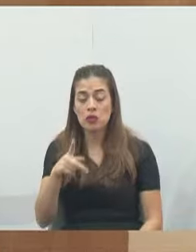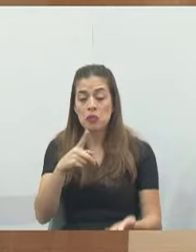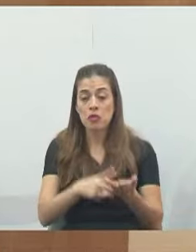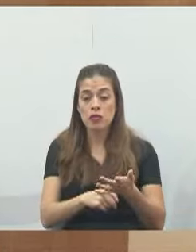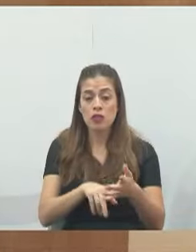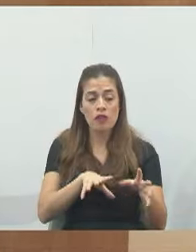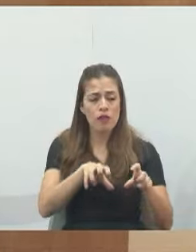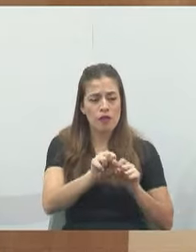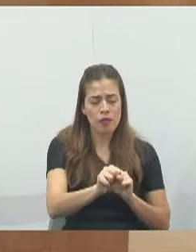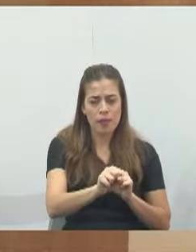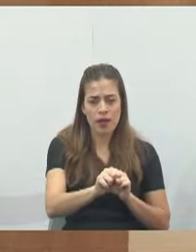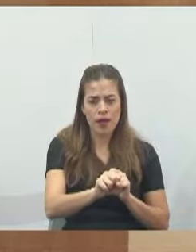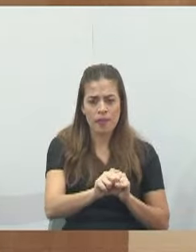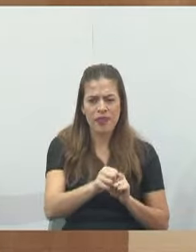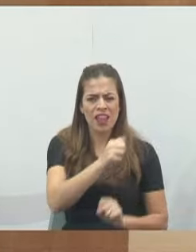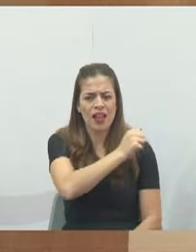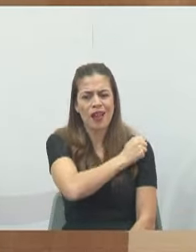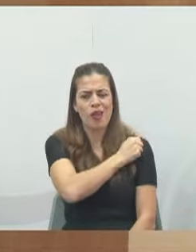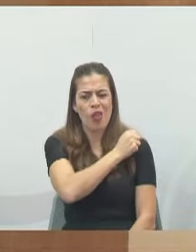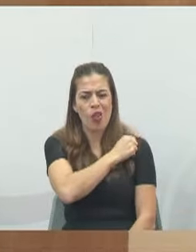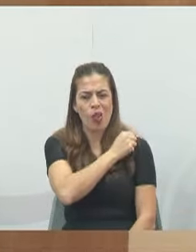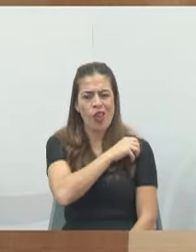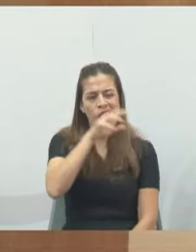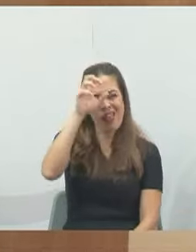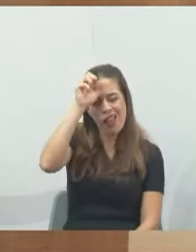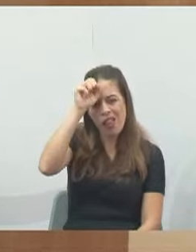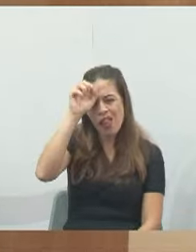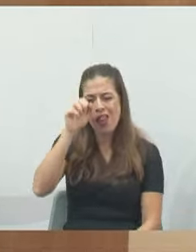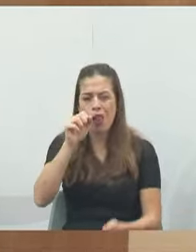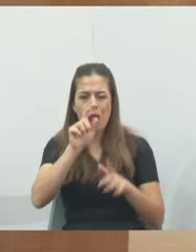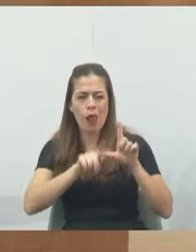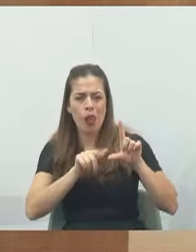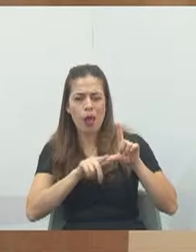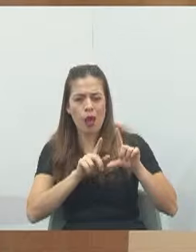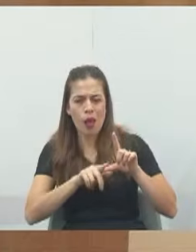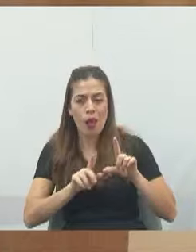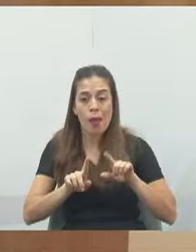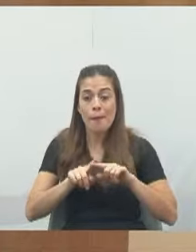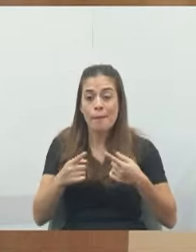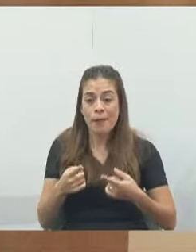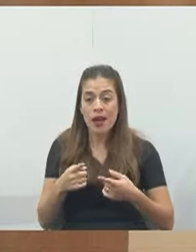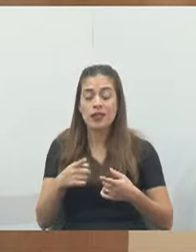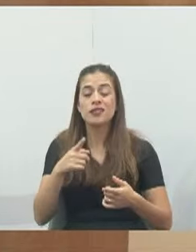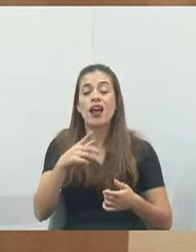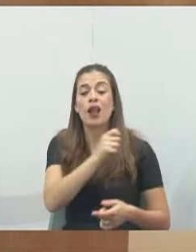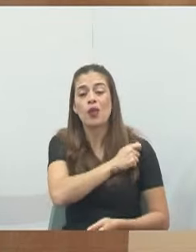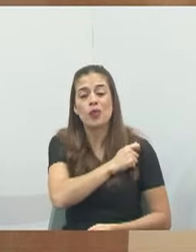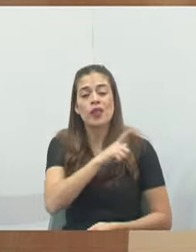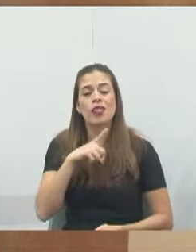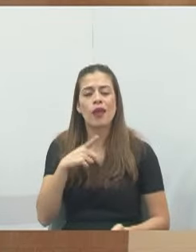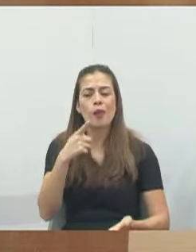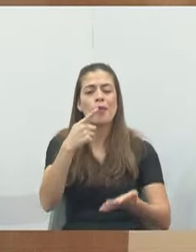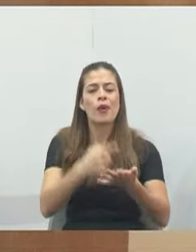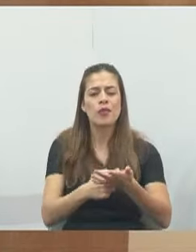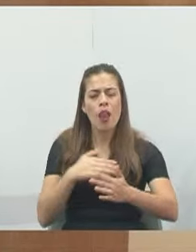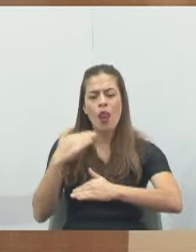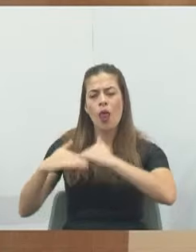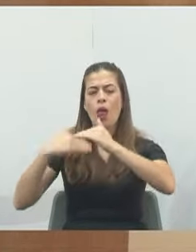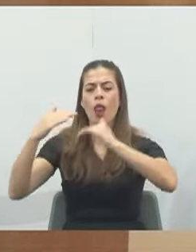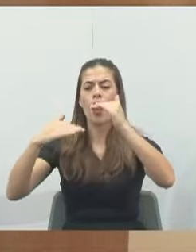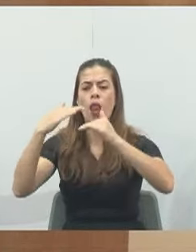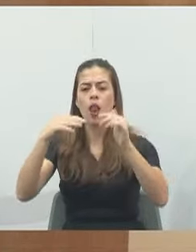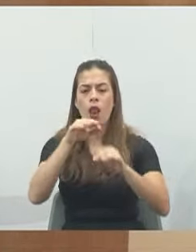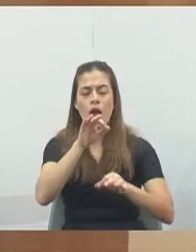formar não apenas alunos letrados, mas alunos que tenham o compromisso de construir uma sociedade